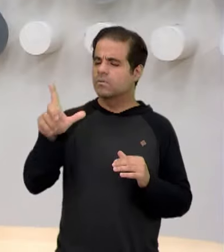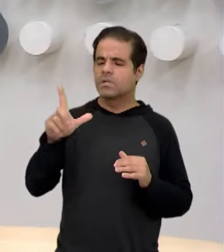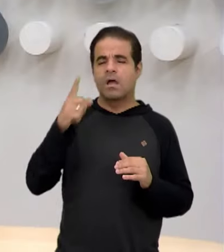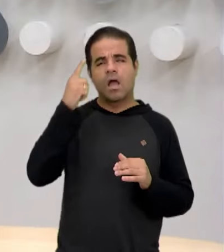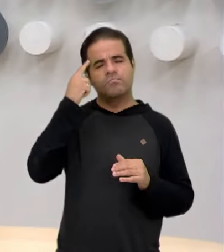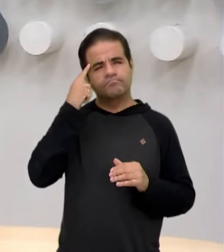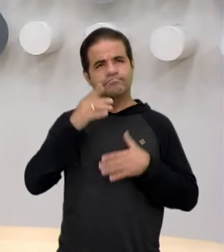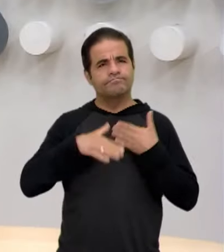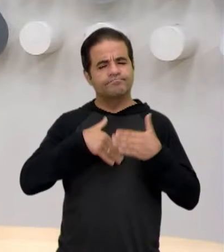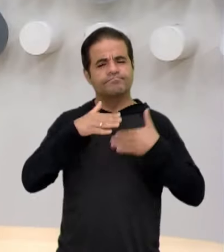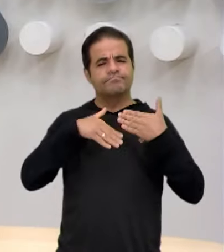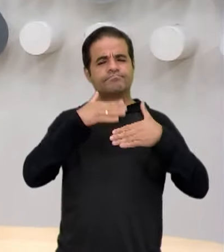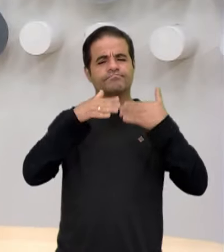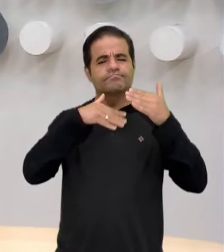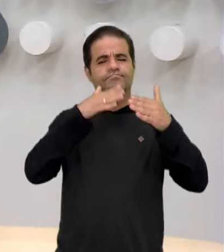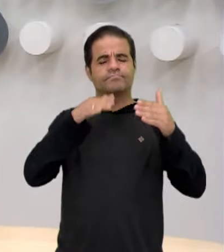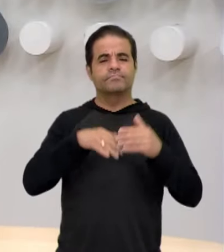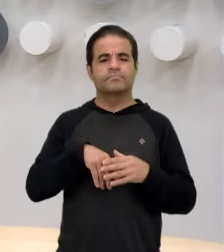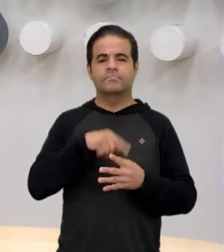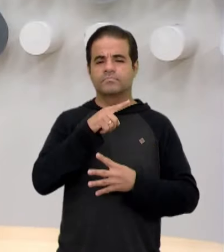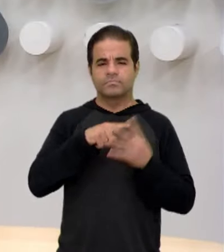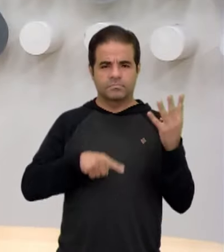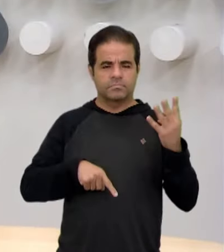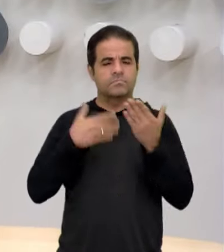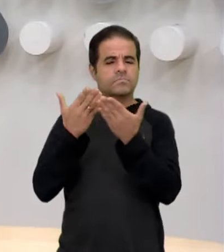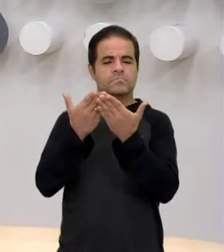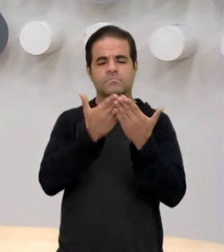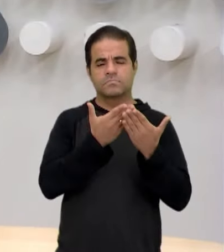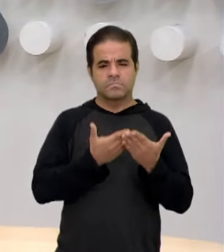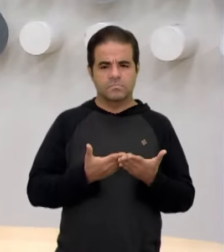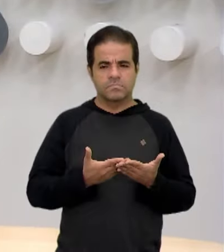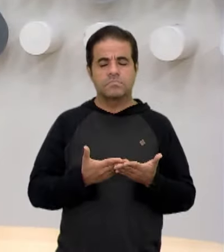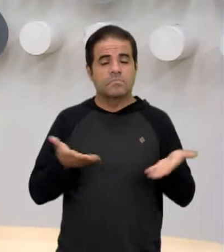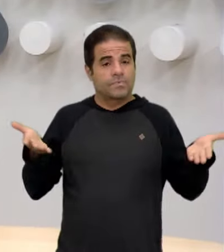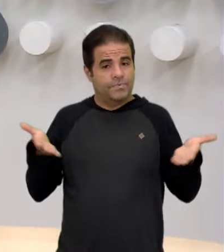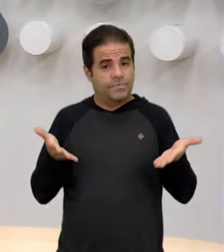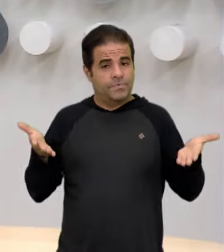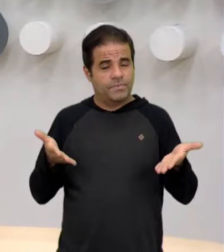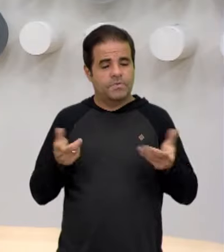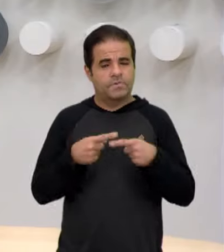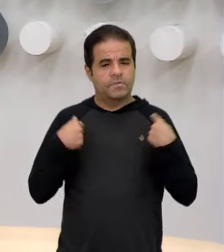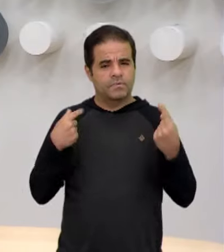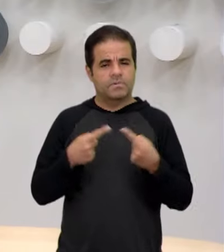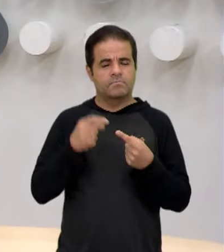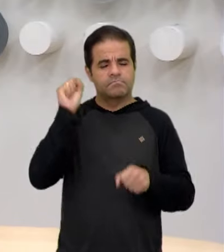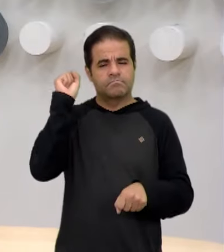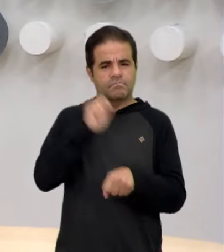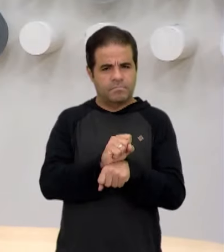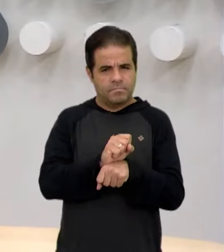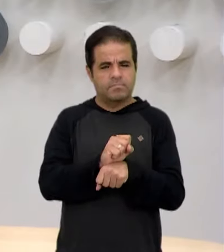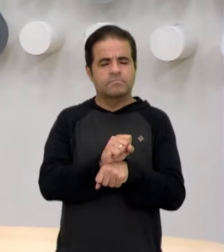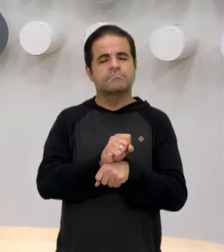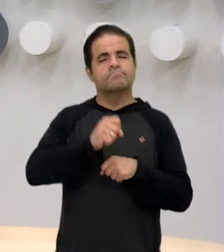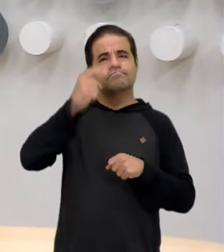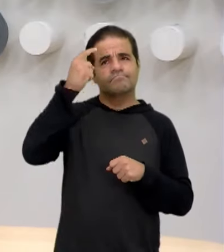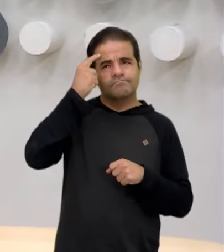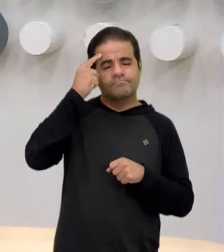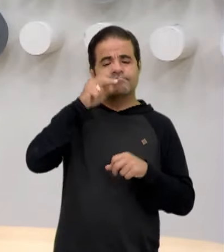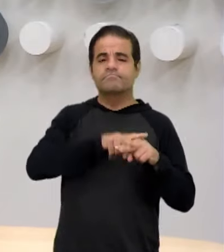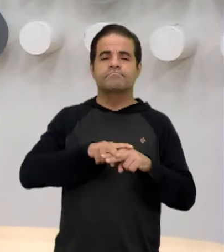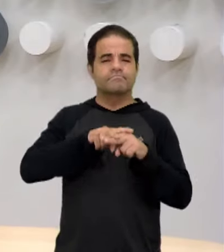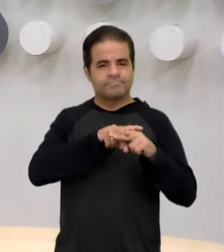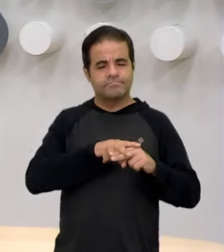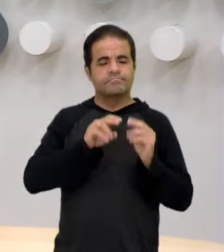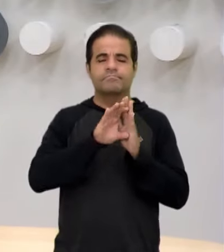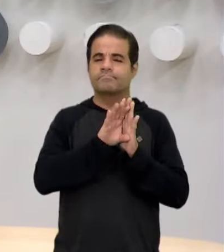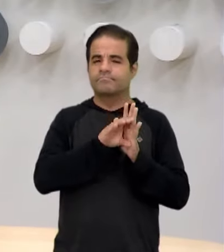gente foi desenvolvendo aí durante 4 aulas, tá? Então, esse é o momento da gente dar uma paradinha e rever aí